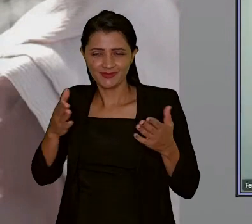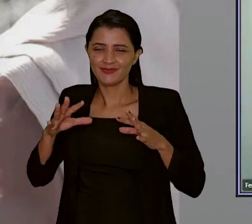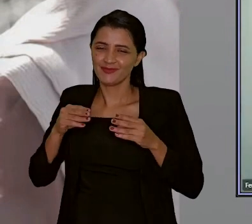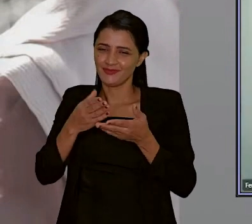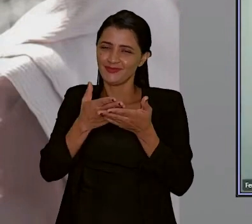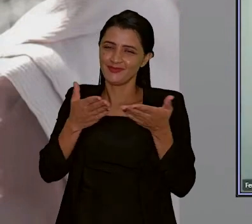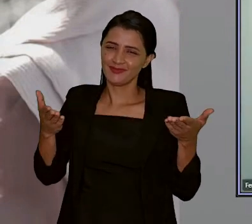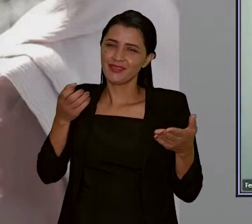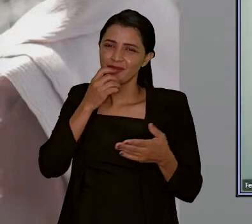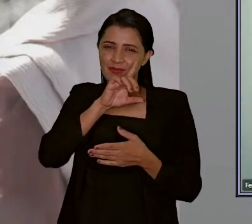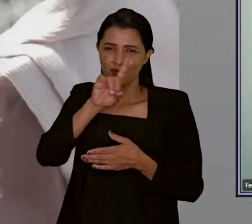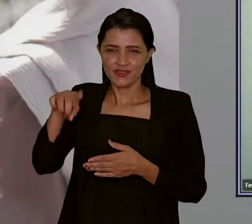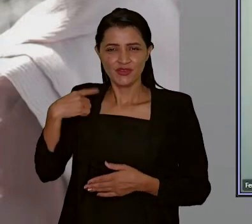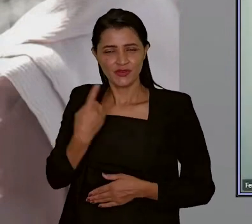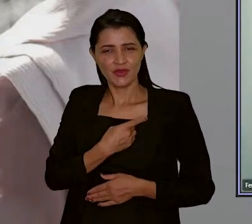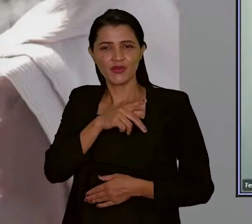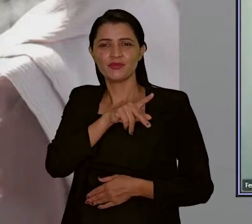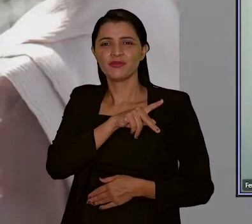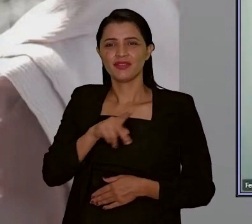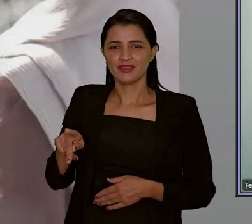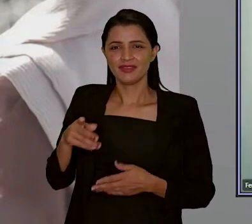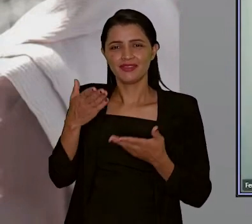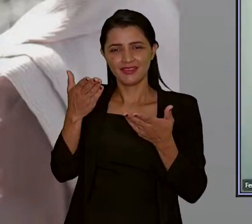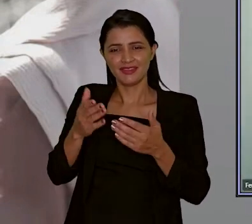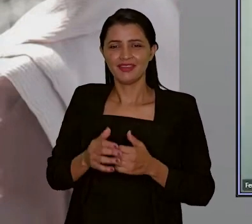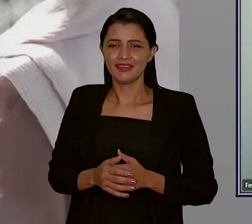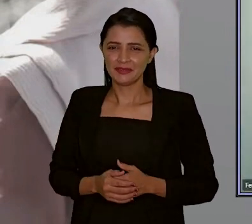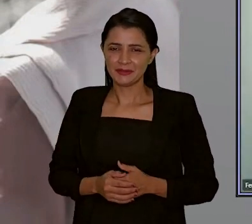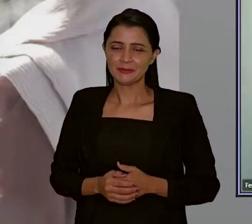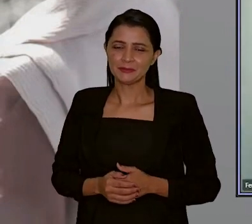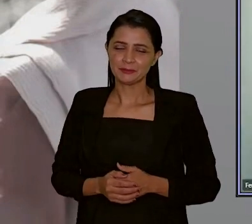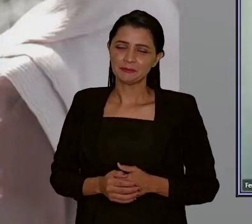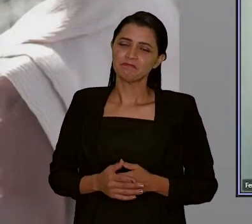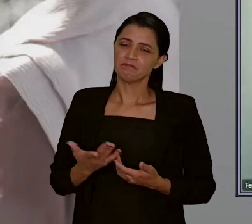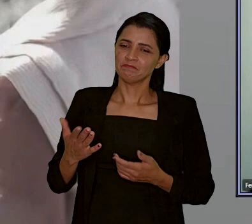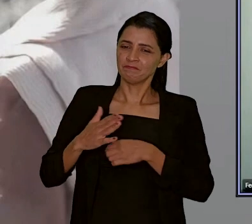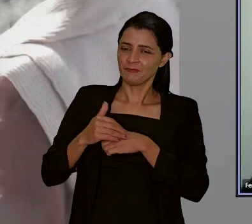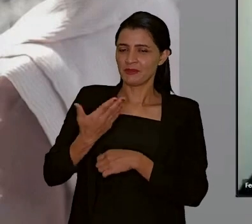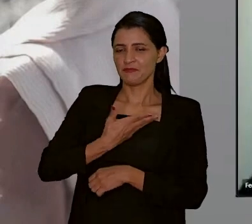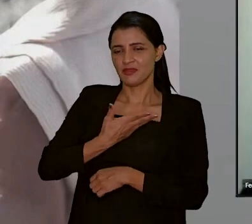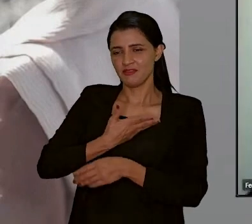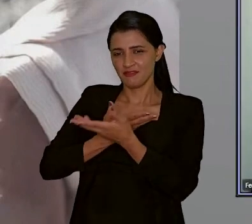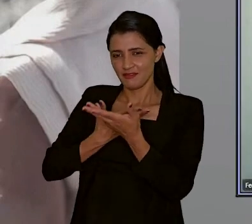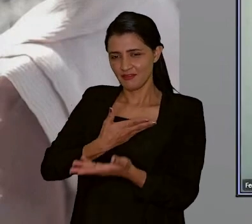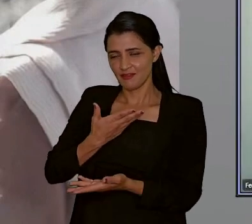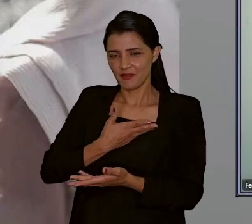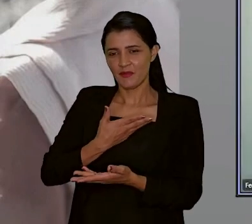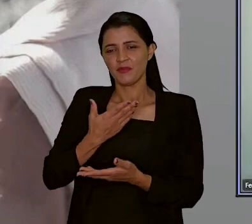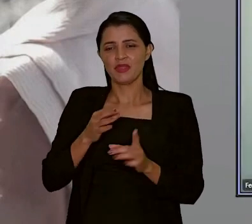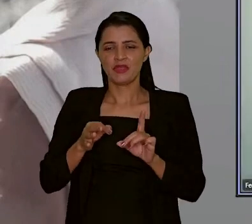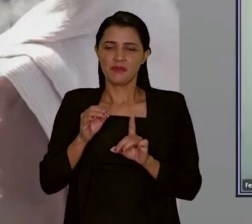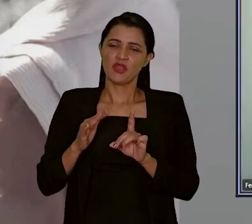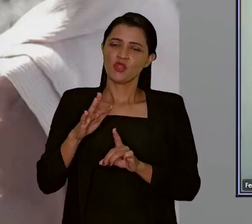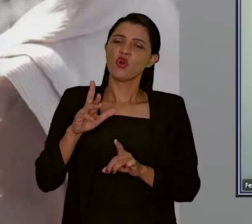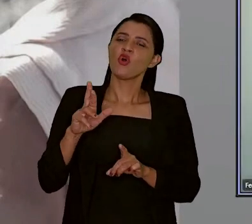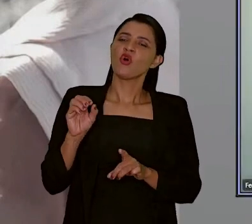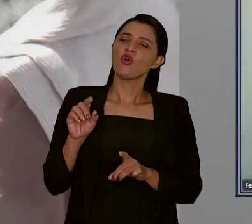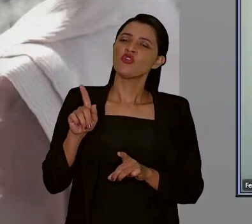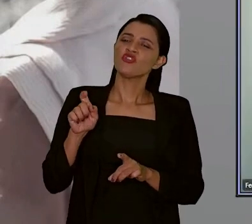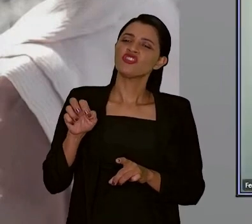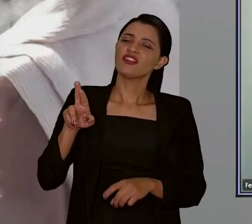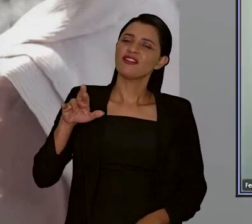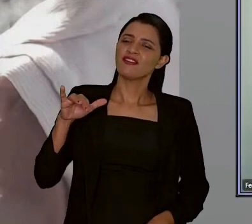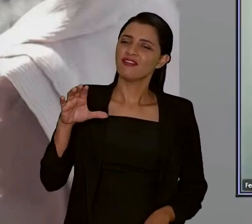eminente colega e fraterno amigo, desembargador Rogério Fialho, bom dia ao nosso